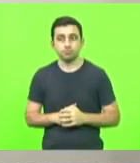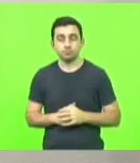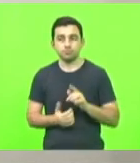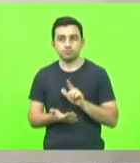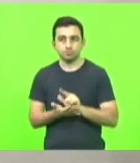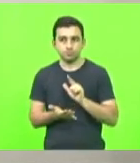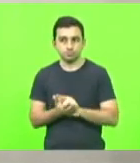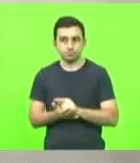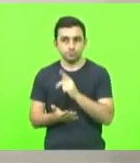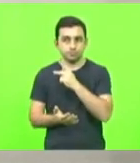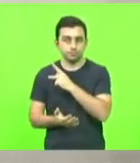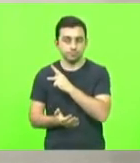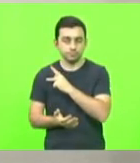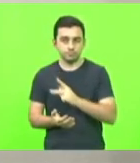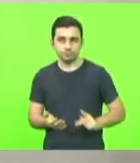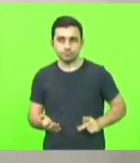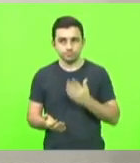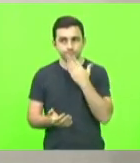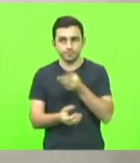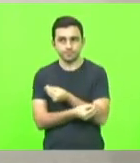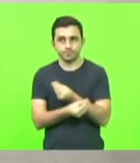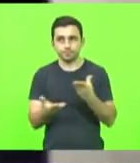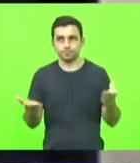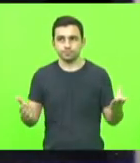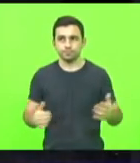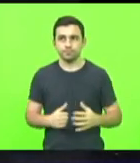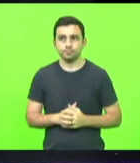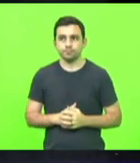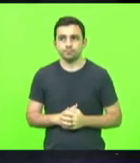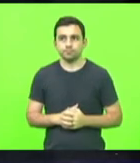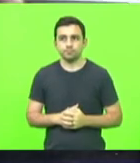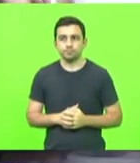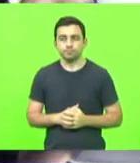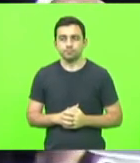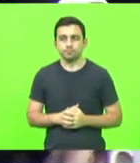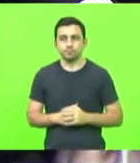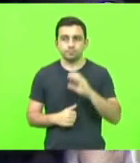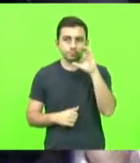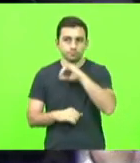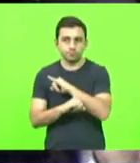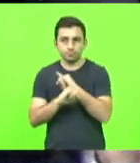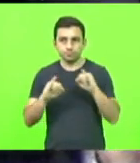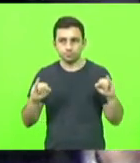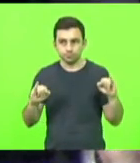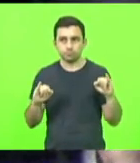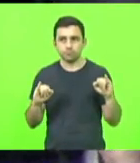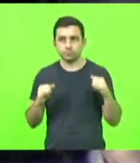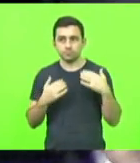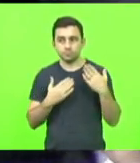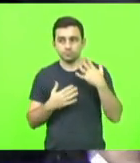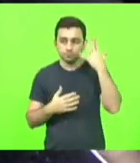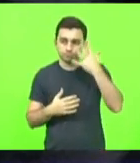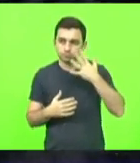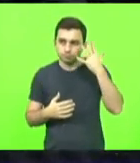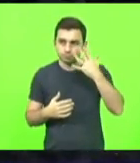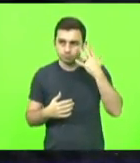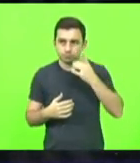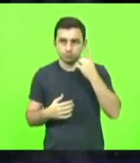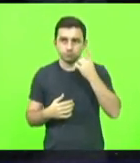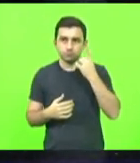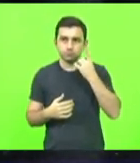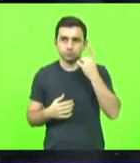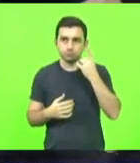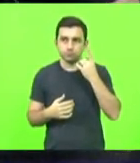senhor presidente solicitou que se procedesse à distribuição. Breves comunicações, fizeram uso da palavra os senhores deputados